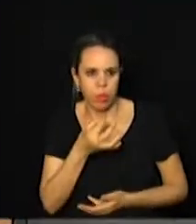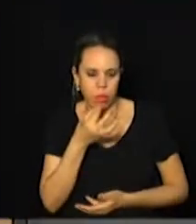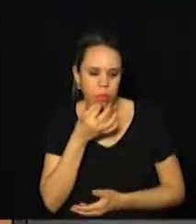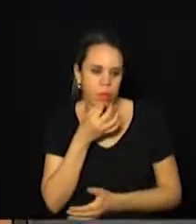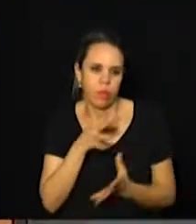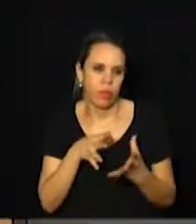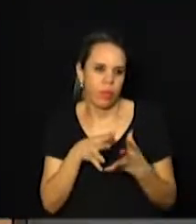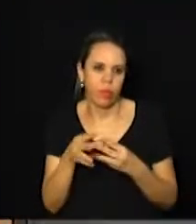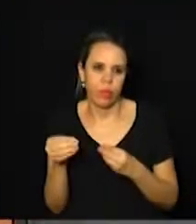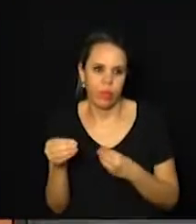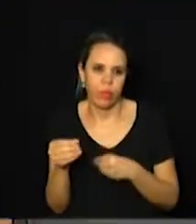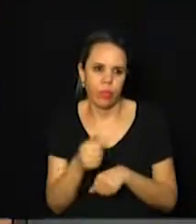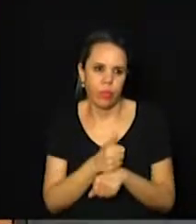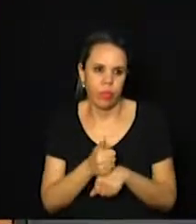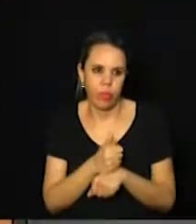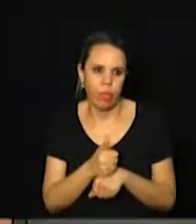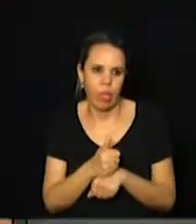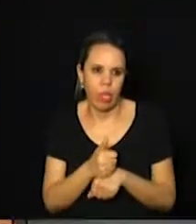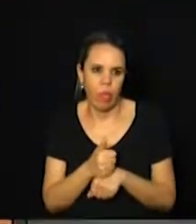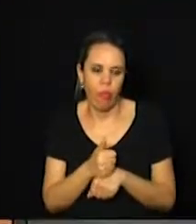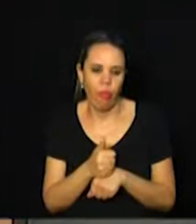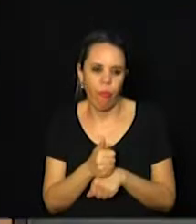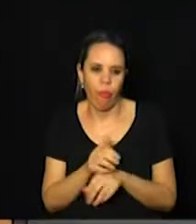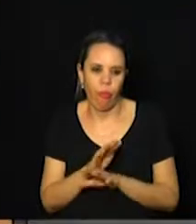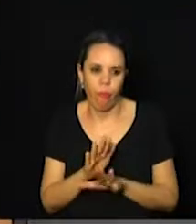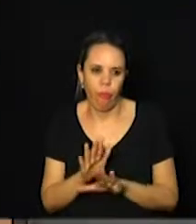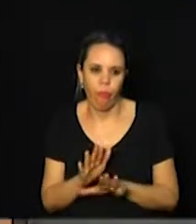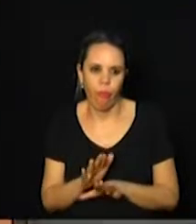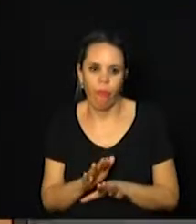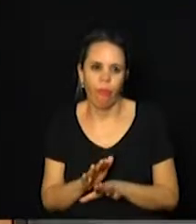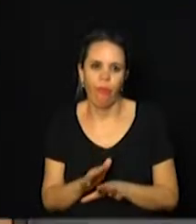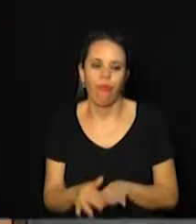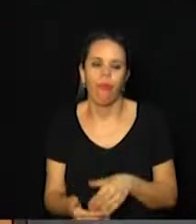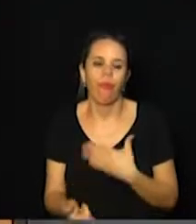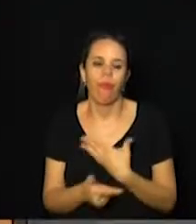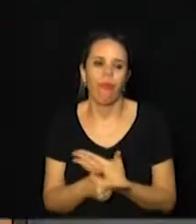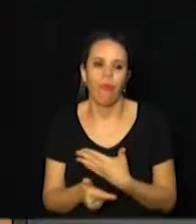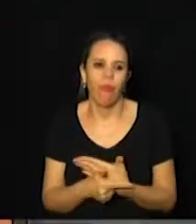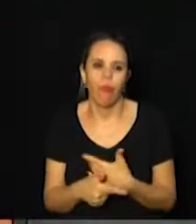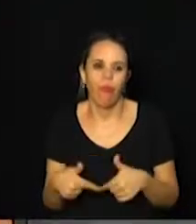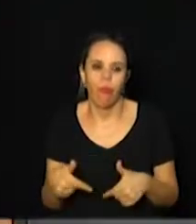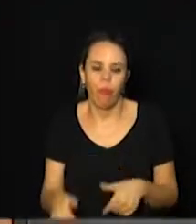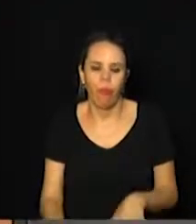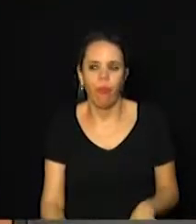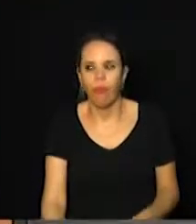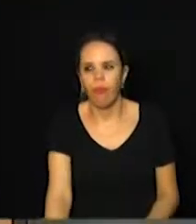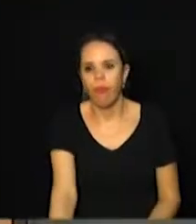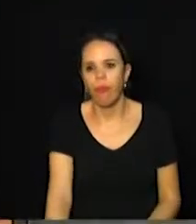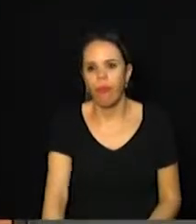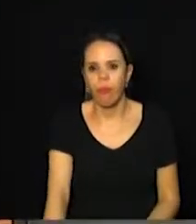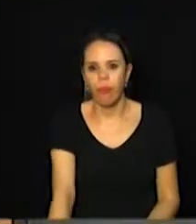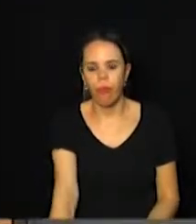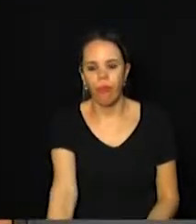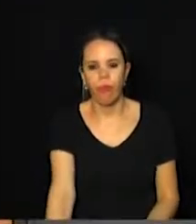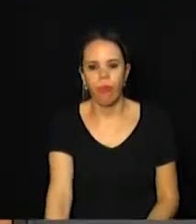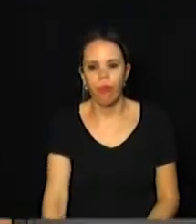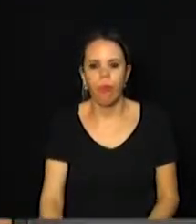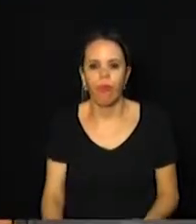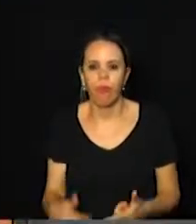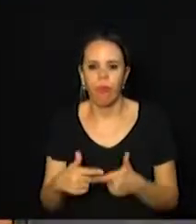Extinção desse desse desses profissionais da função da atividade desse profissionais O